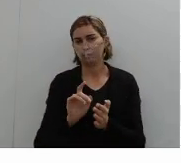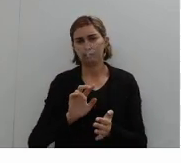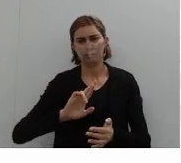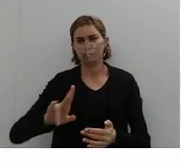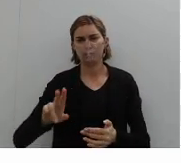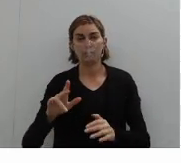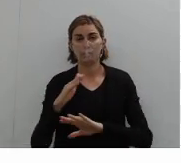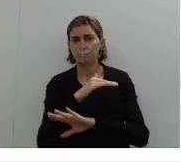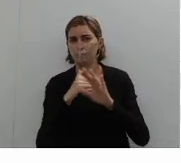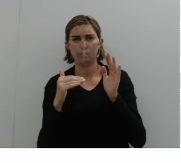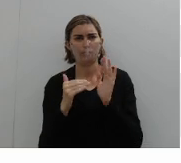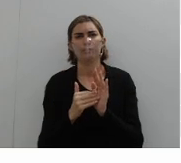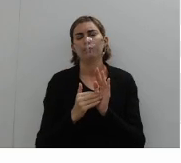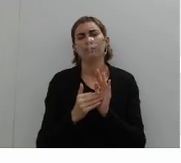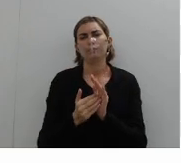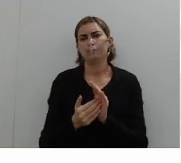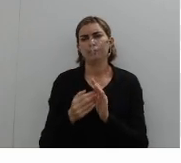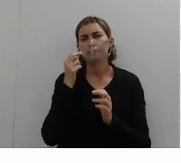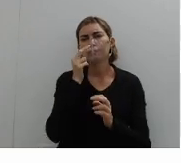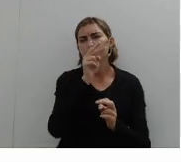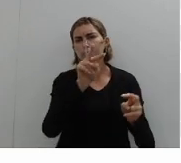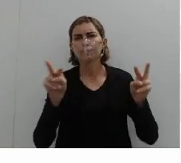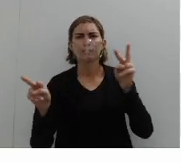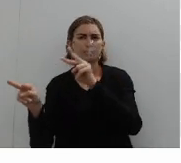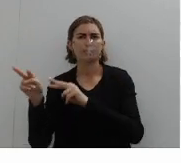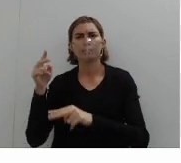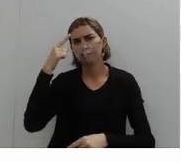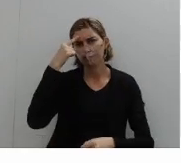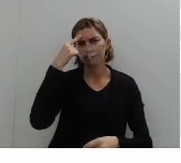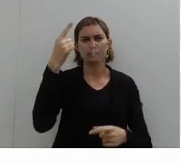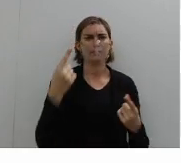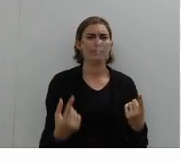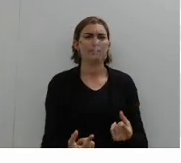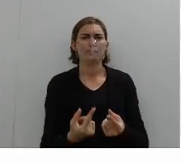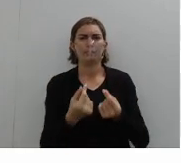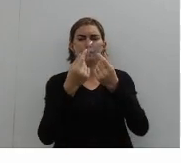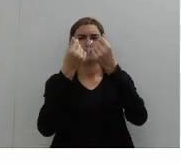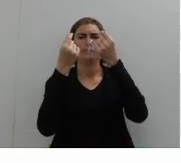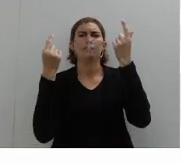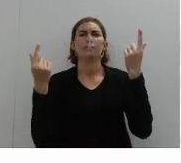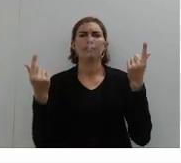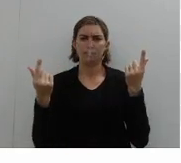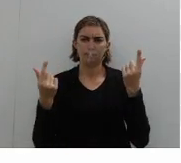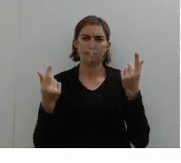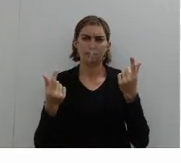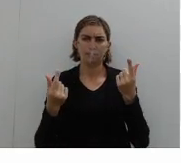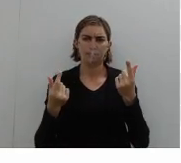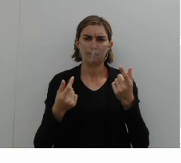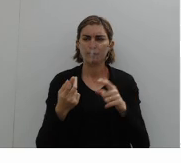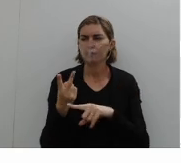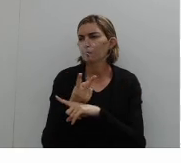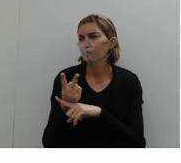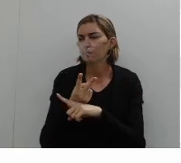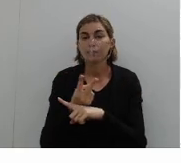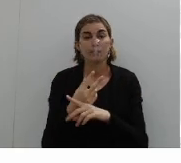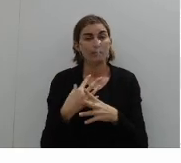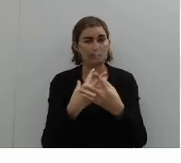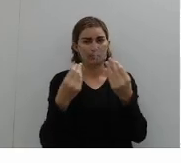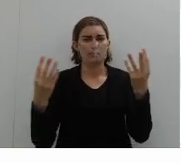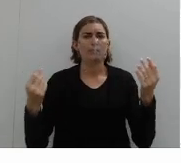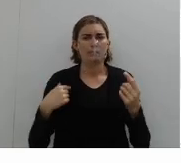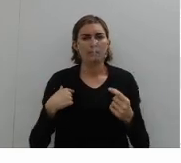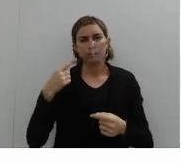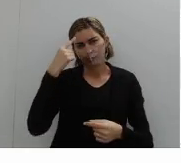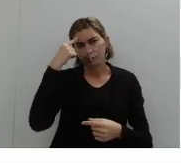estavam totalmente visando a ideia econômica, certo? A exploração. Muitos vinham